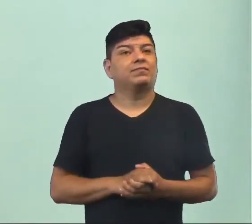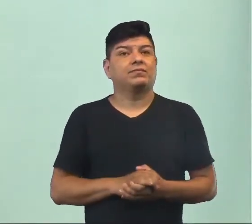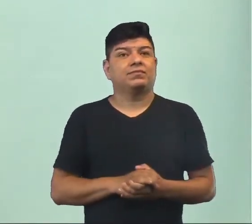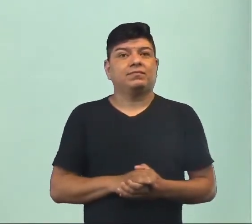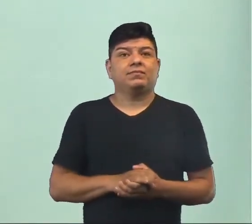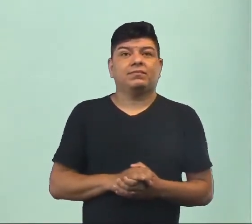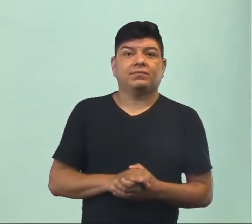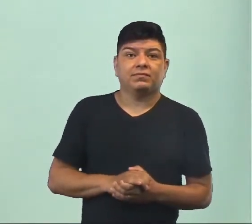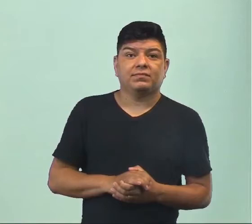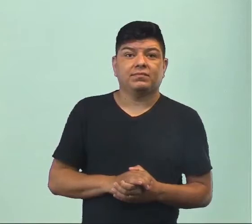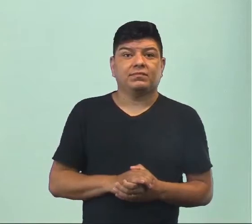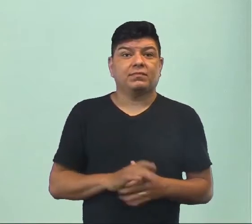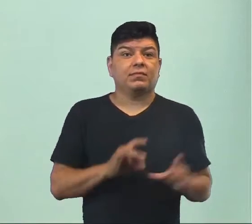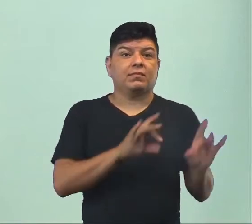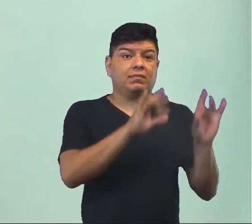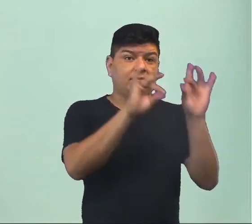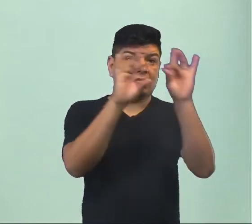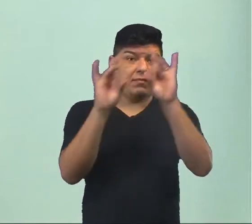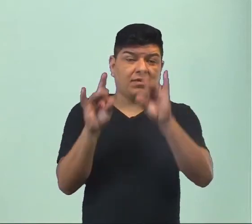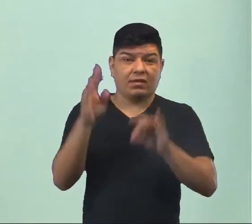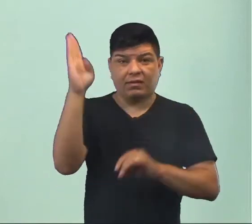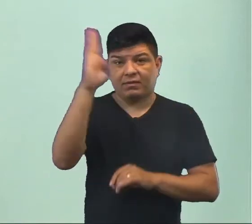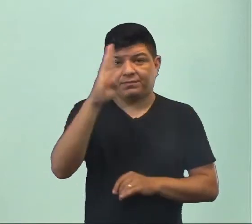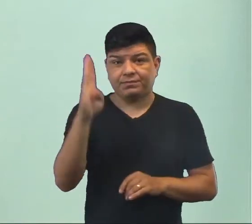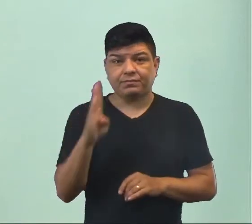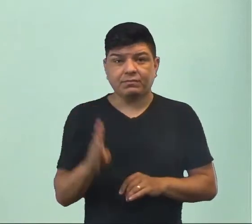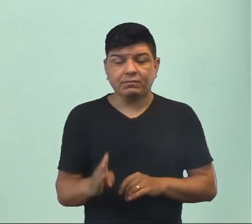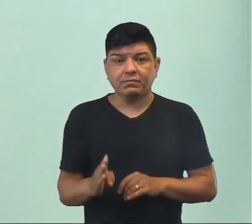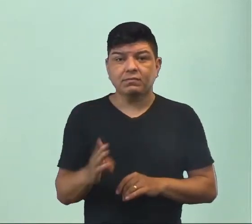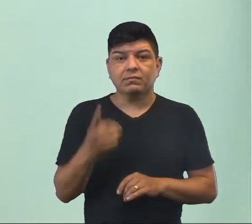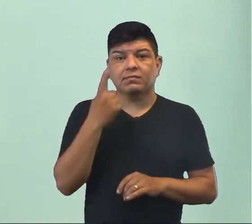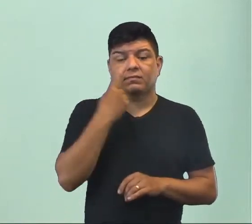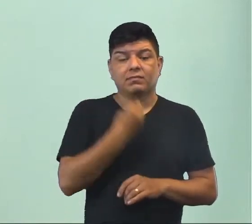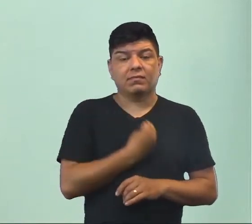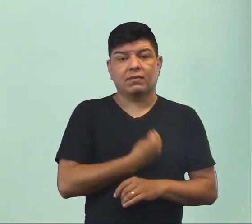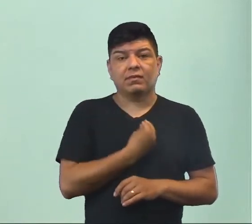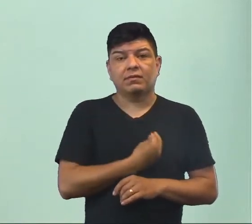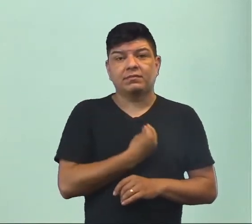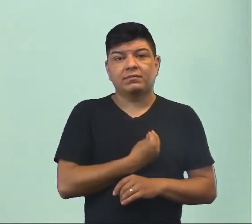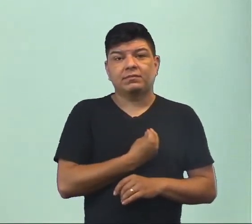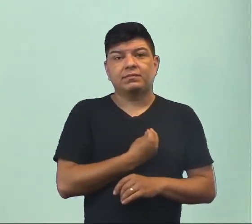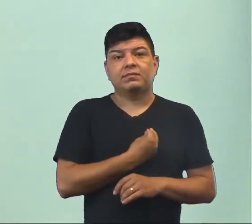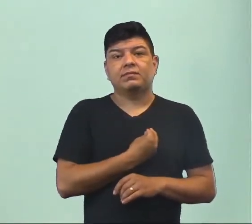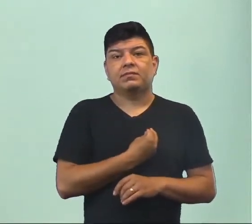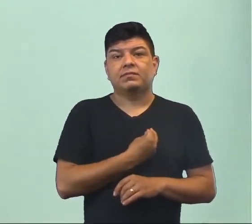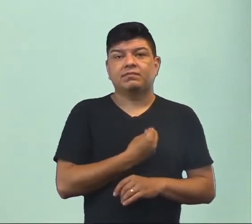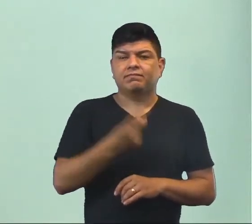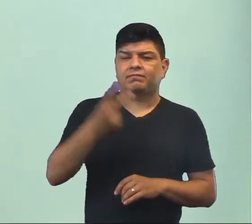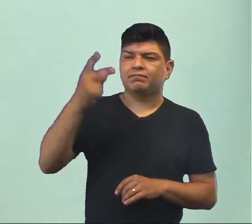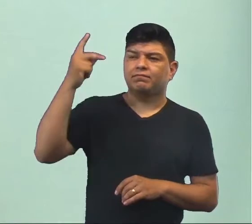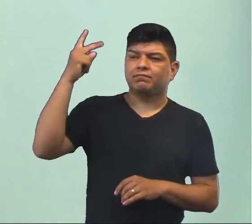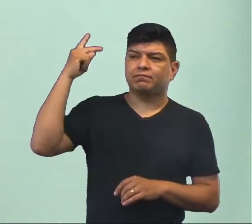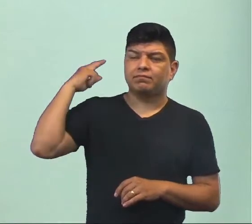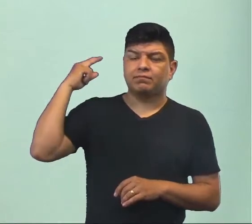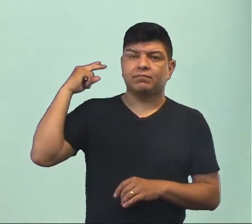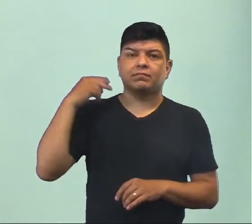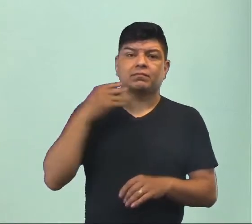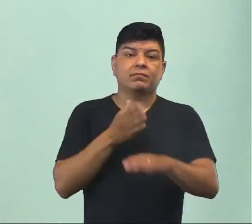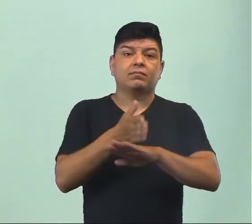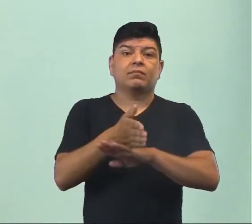Quando a gente fala especificamente do Brasil, a gente vive lá desde a colônia